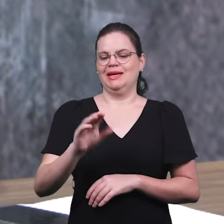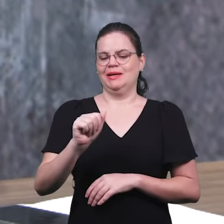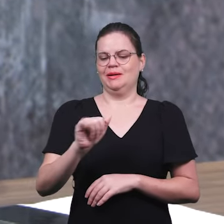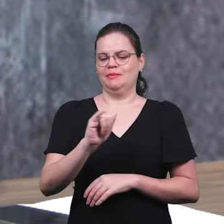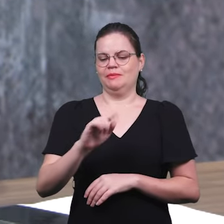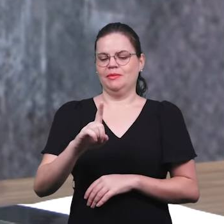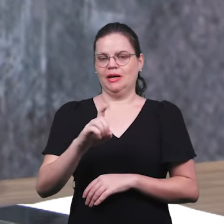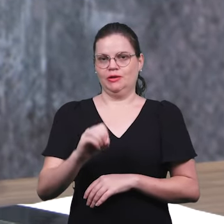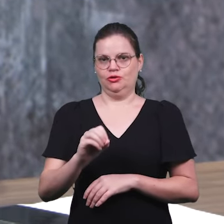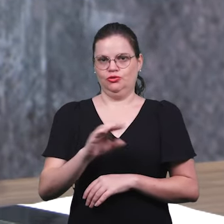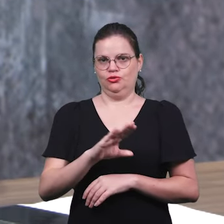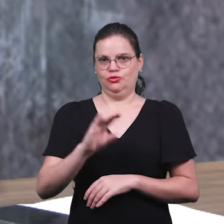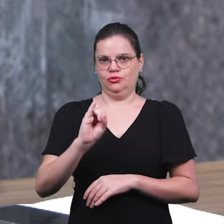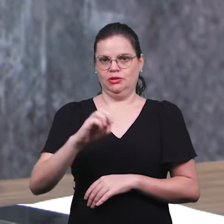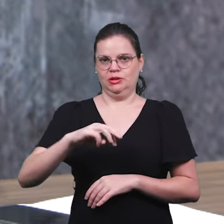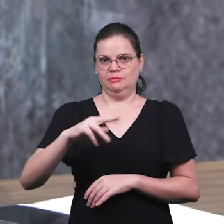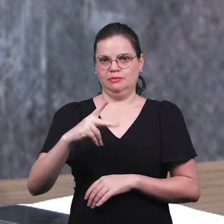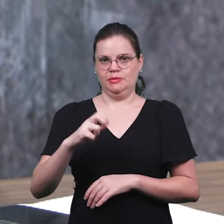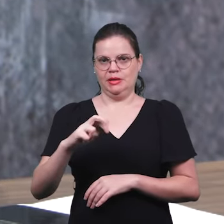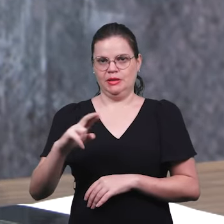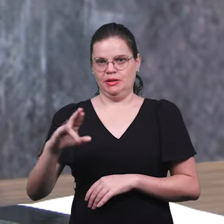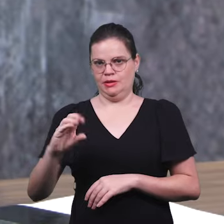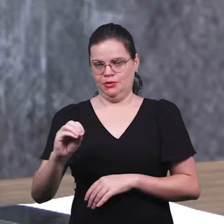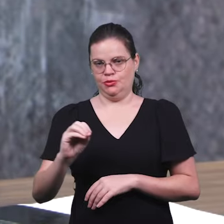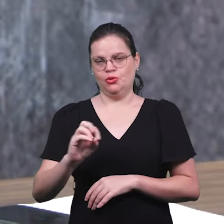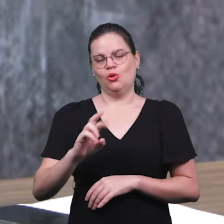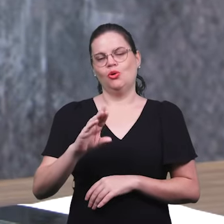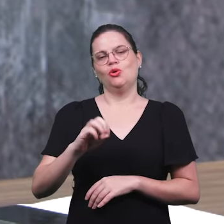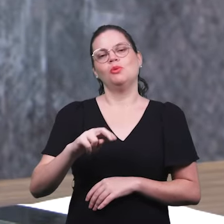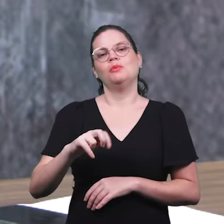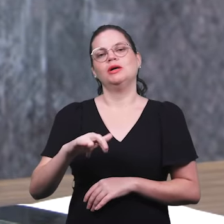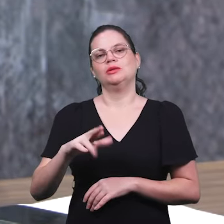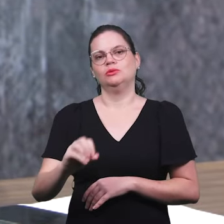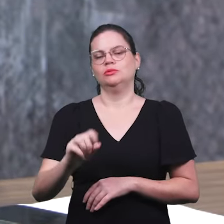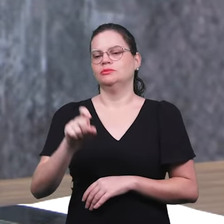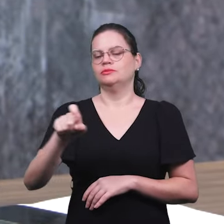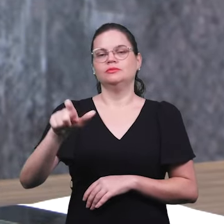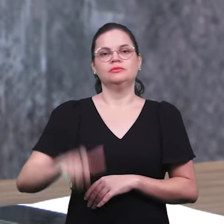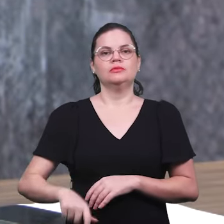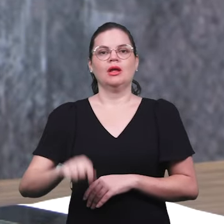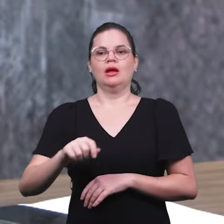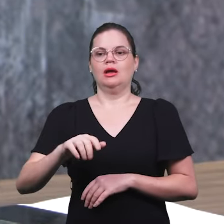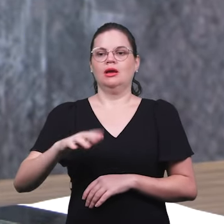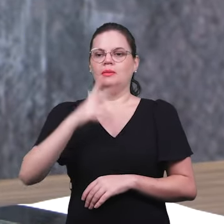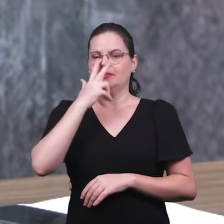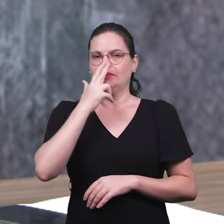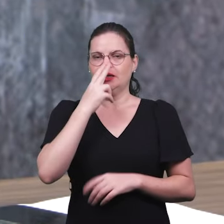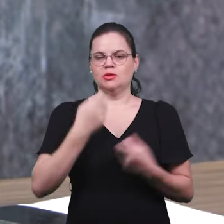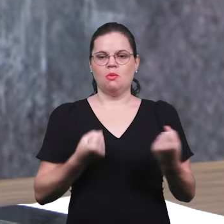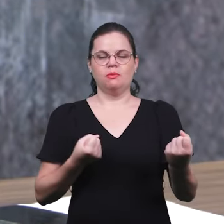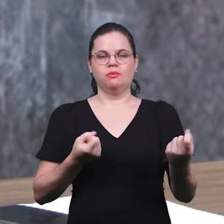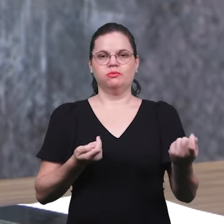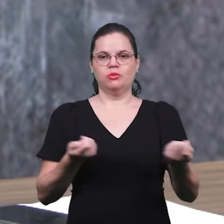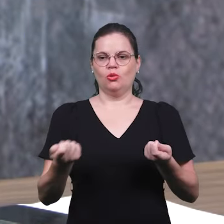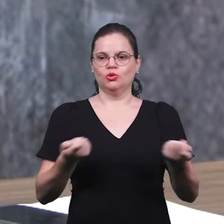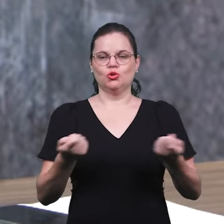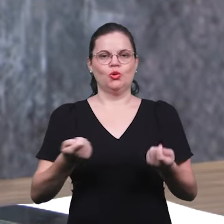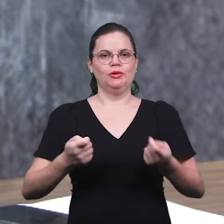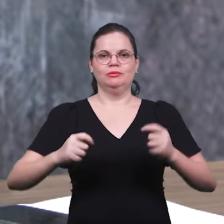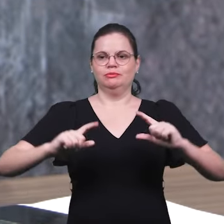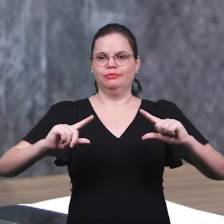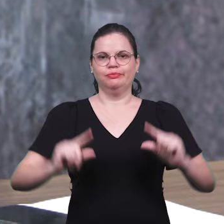Na verdade, não tem um fator apenas, são vários elementos que se somaram, entre eles o fato de que o Império Romano, que